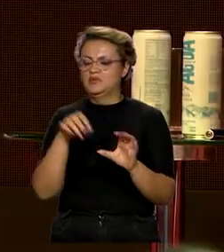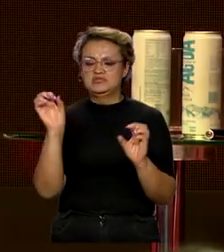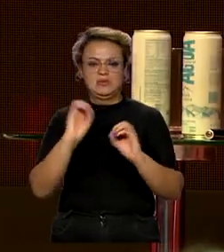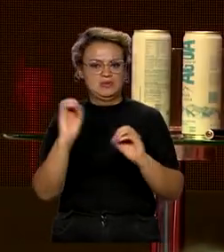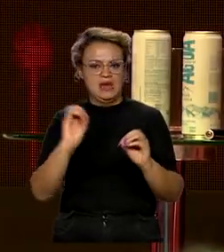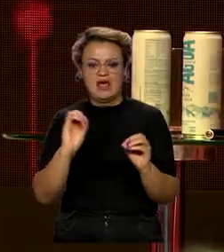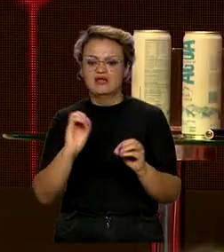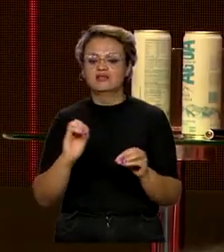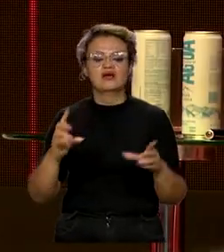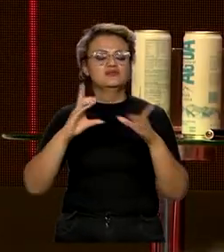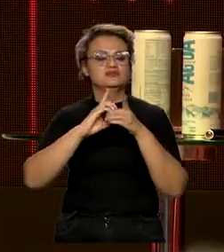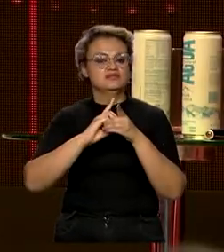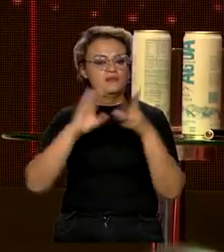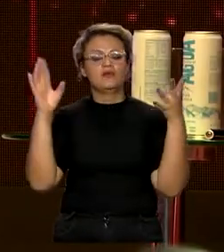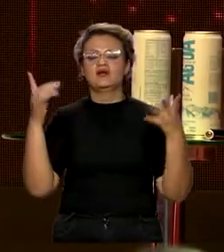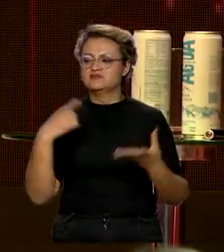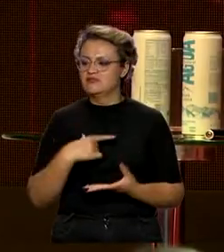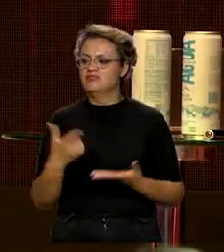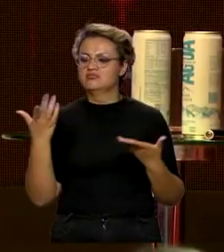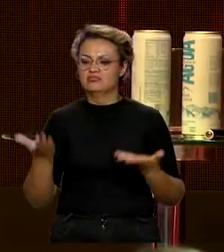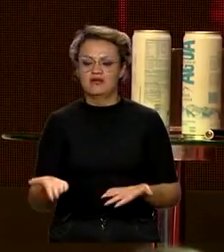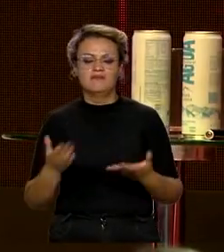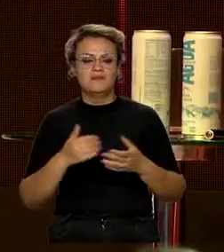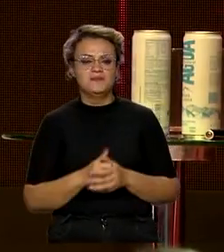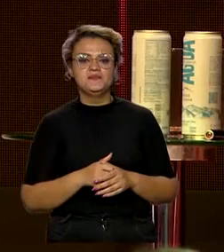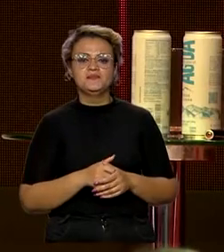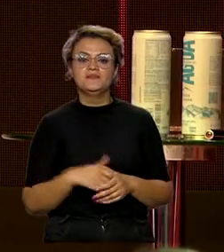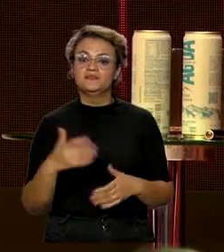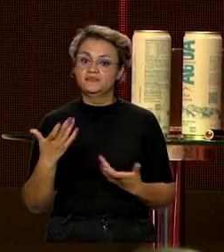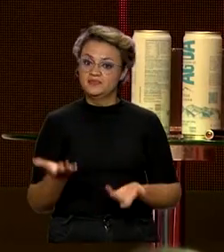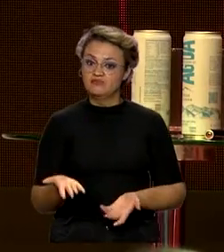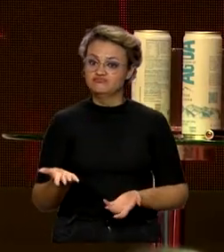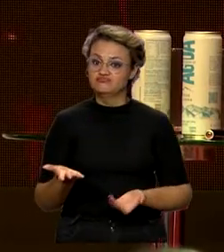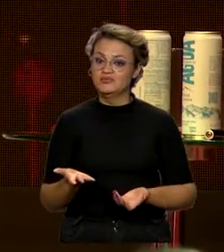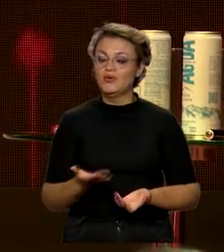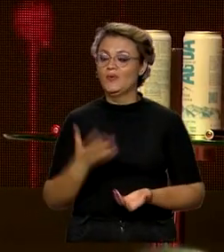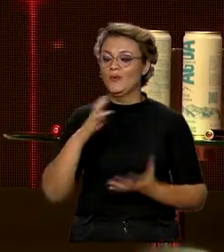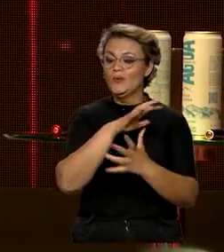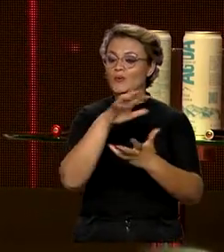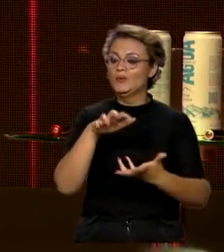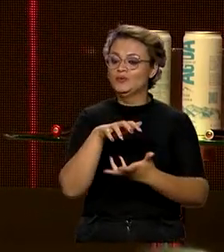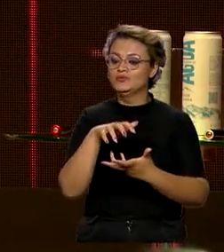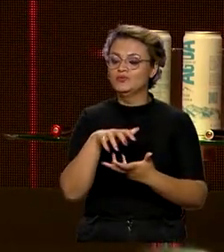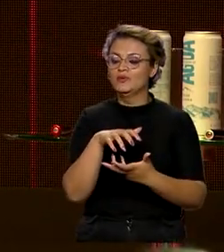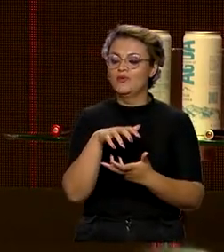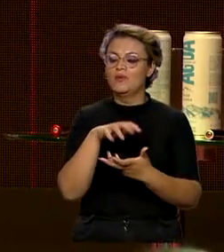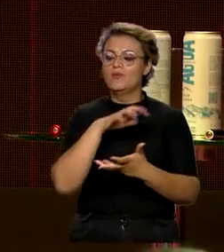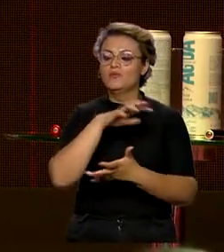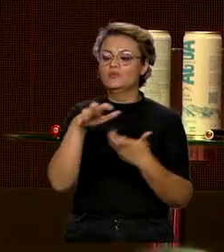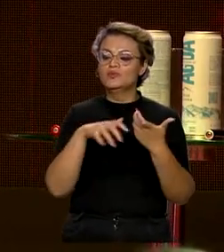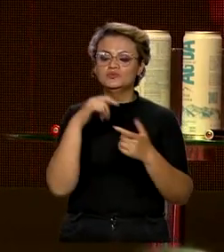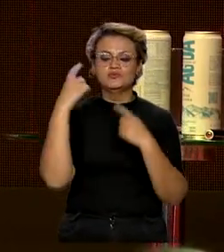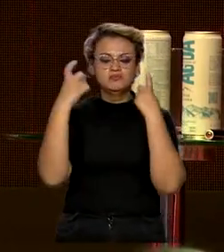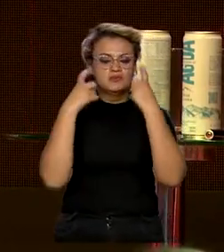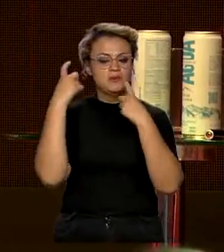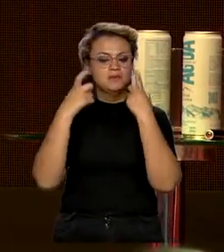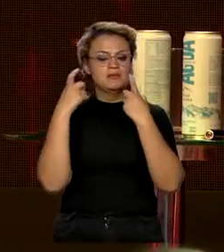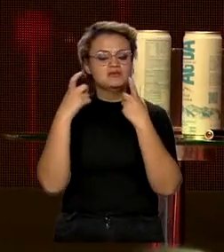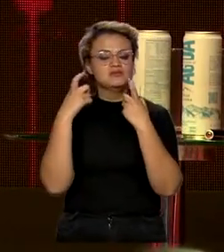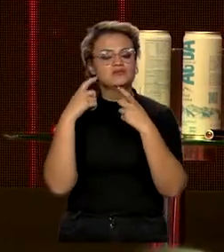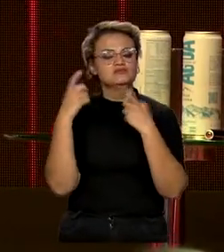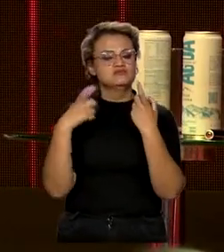democracia consolidada. Então, eu diria que, embora o mundo com um pouco de preocupação,